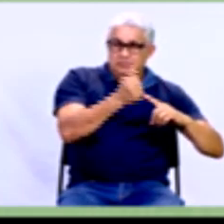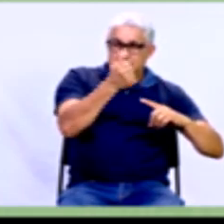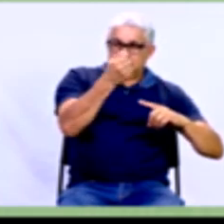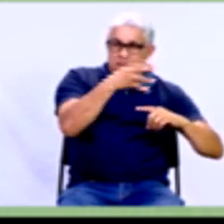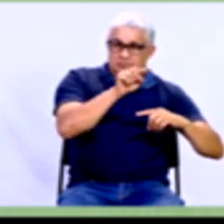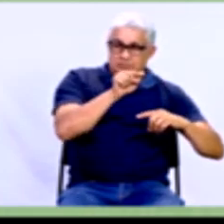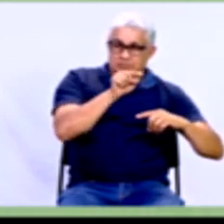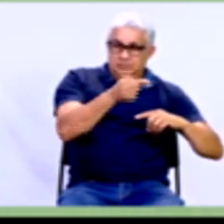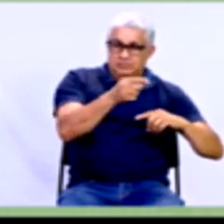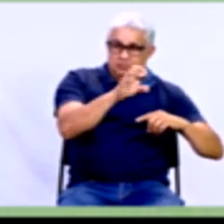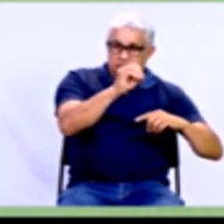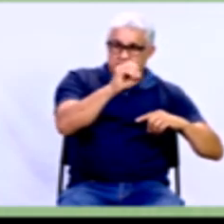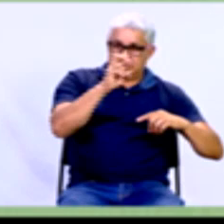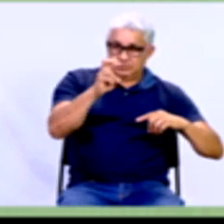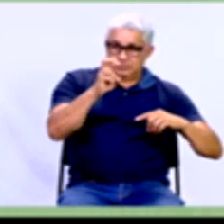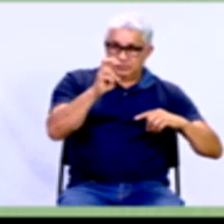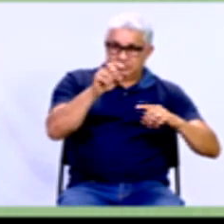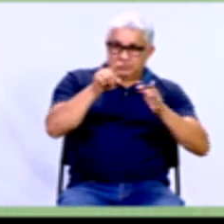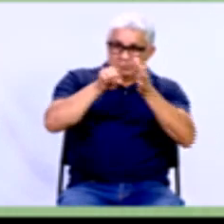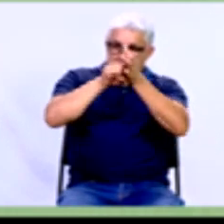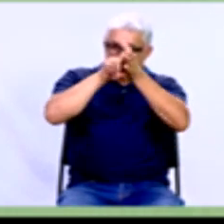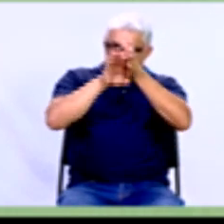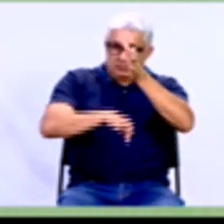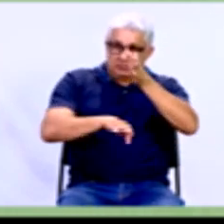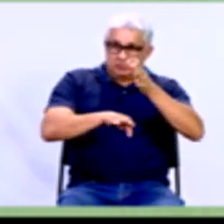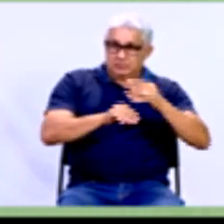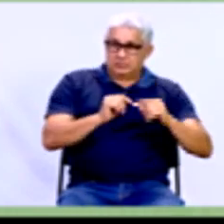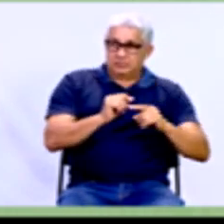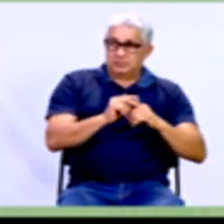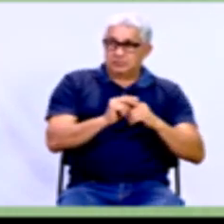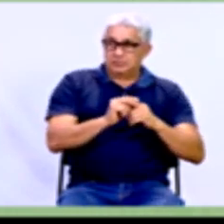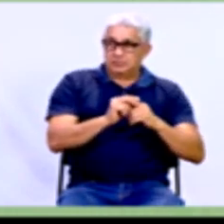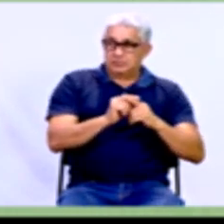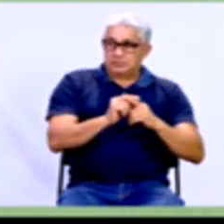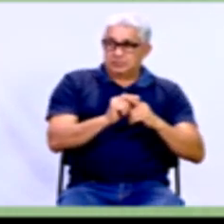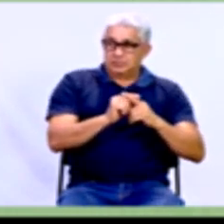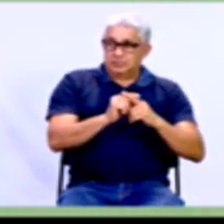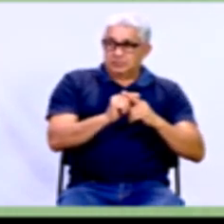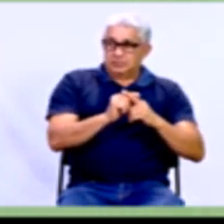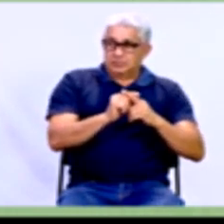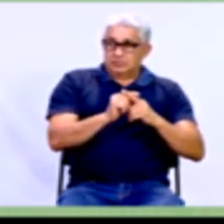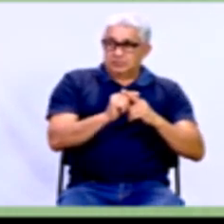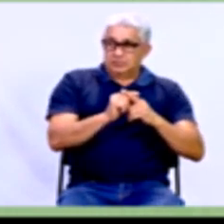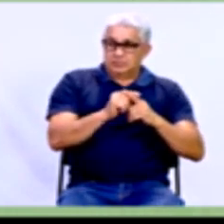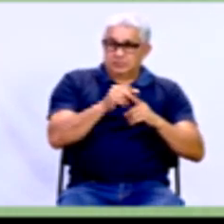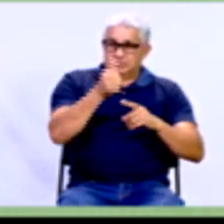13.005, menos o total de x elevado ao quadrado, que é